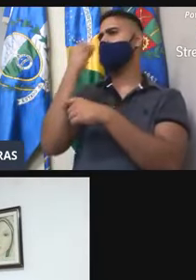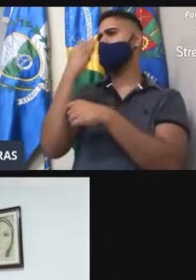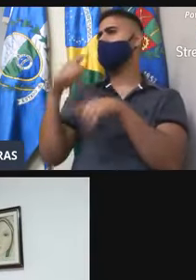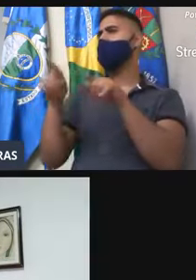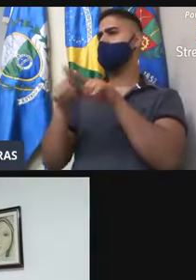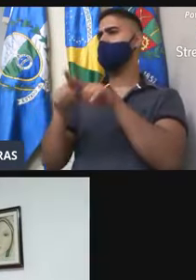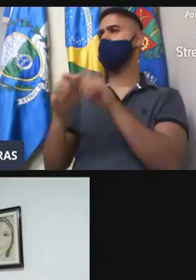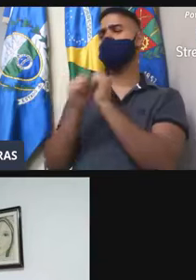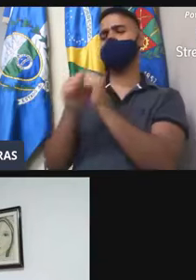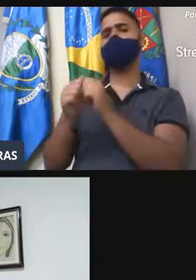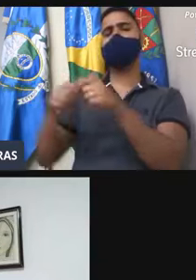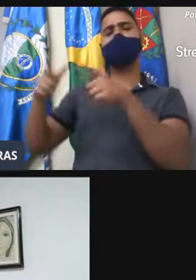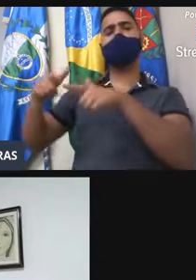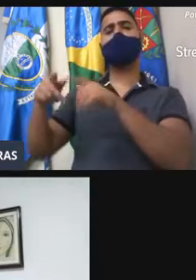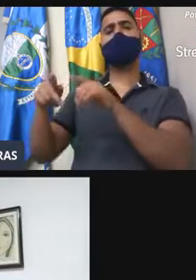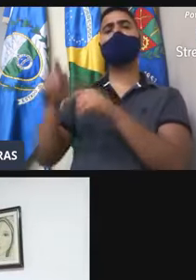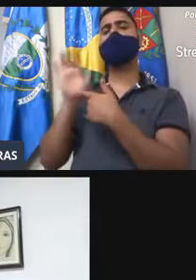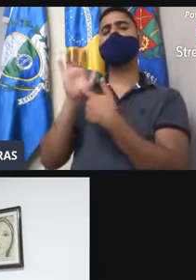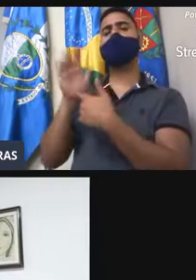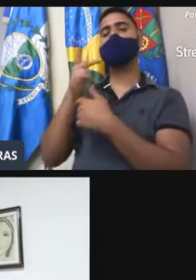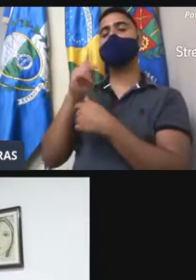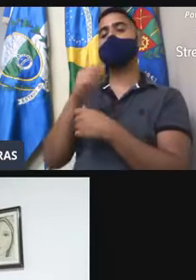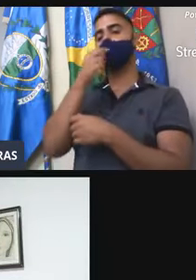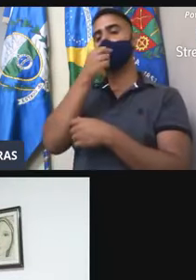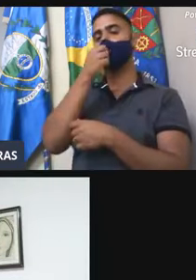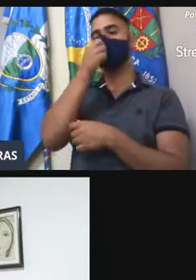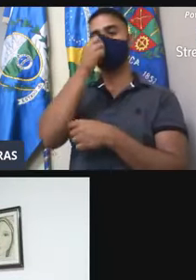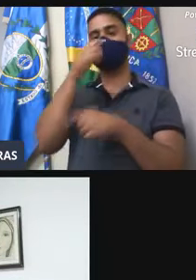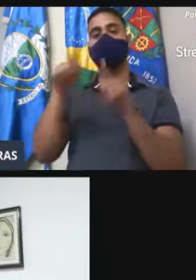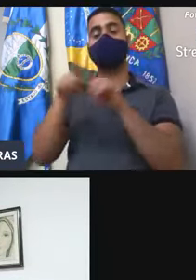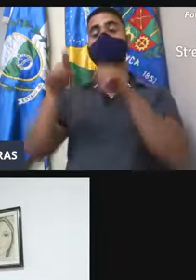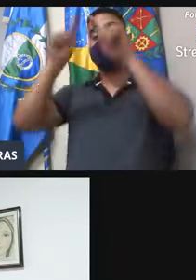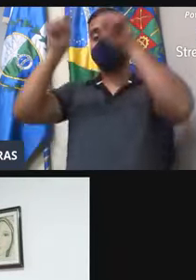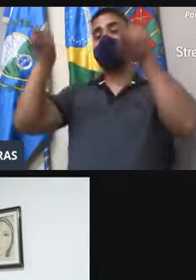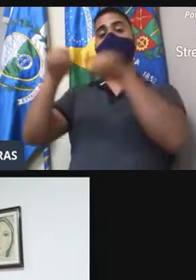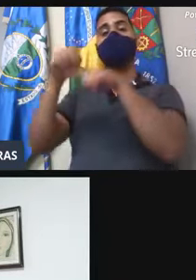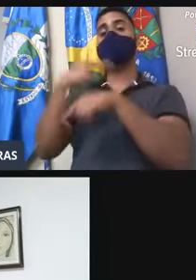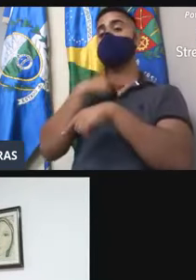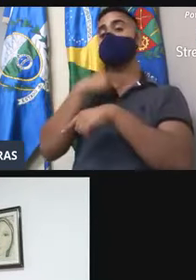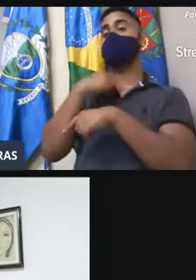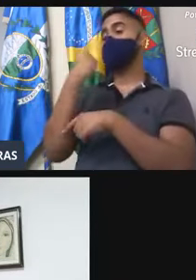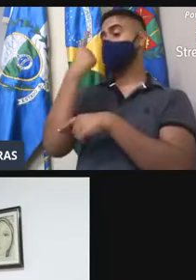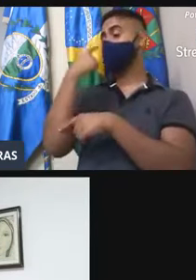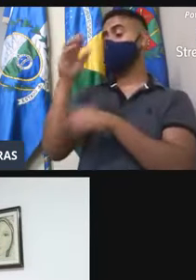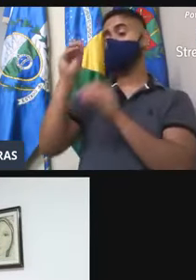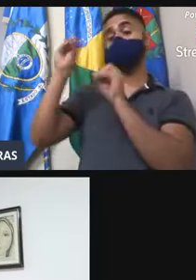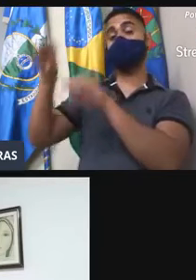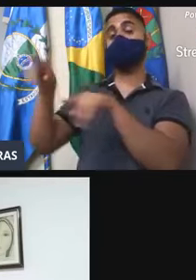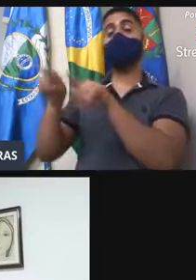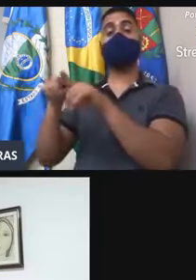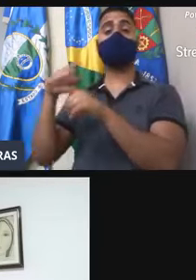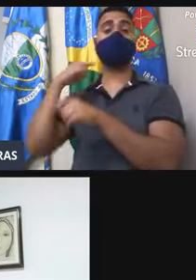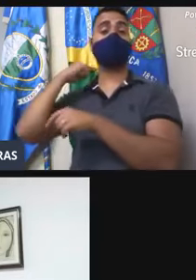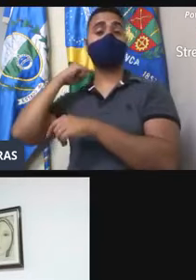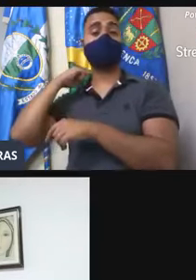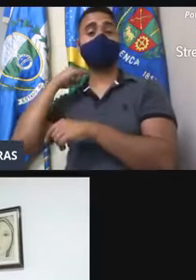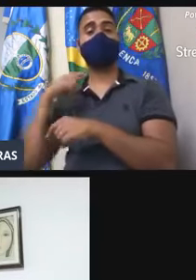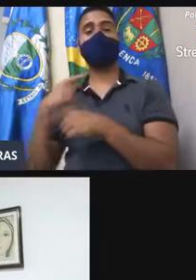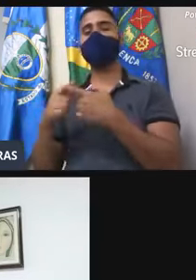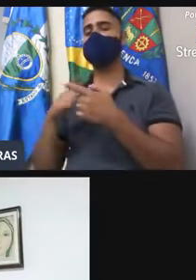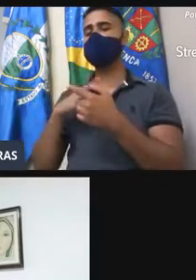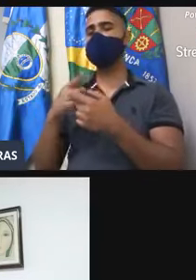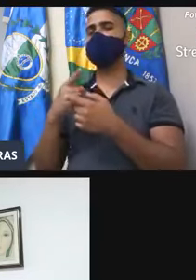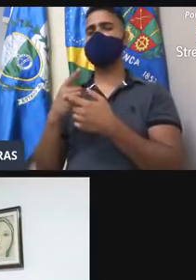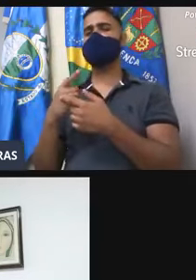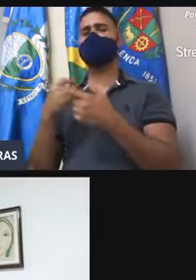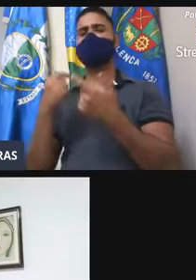limpeza no terreno citado, bem como a colocação de placas proibindo jogar lixo e entulho, uma vez que a dispensa de lixo no local resulta em criadores